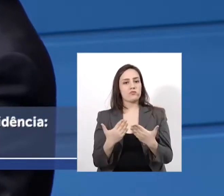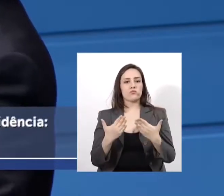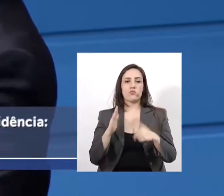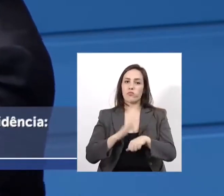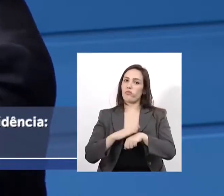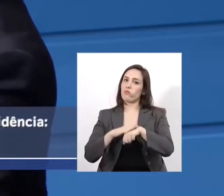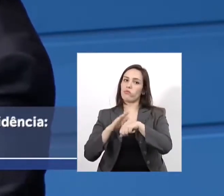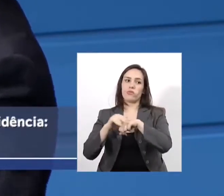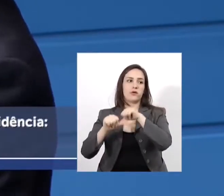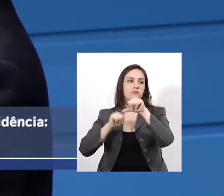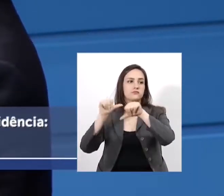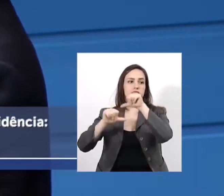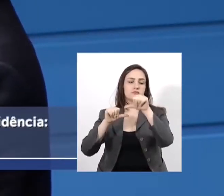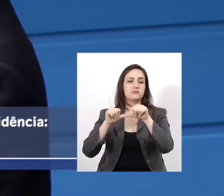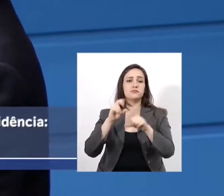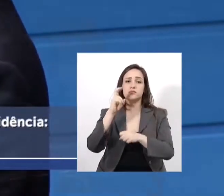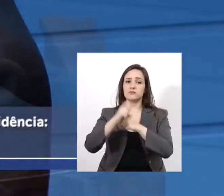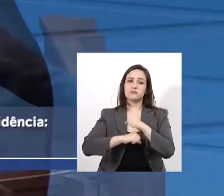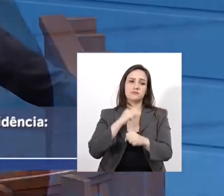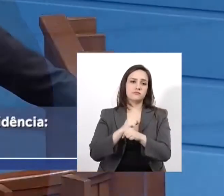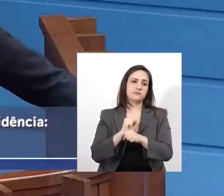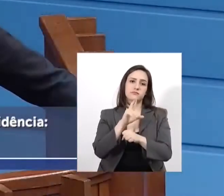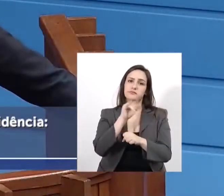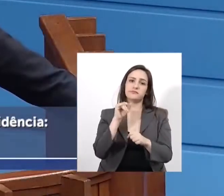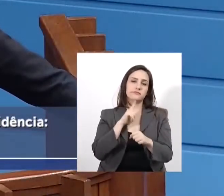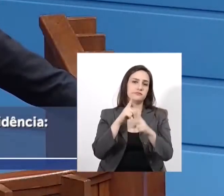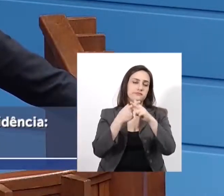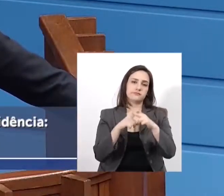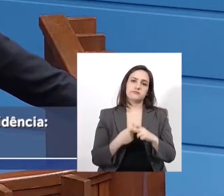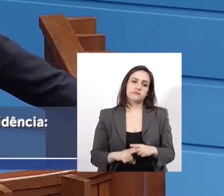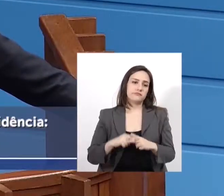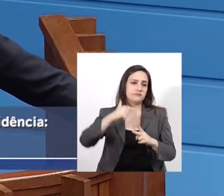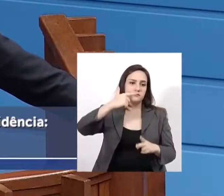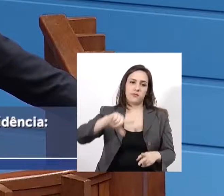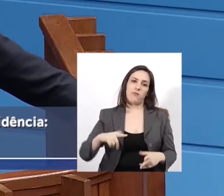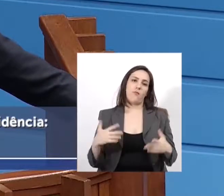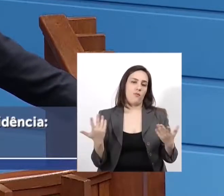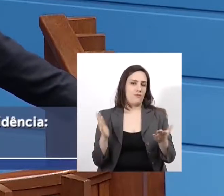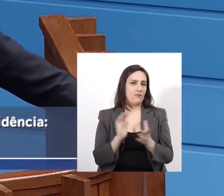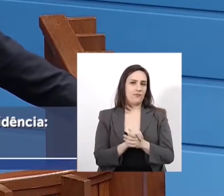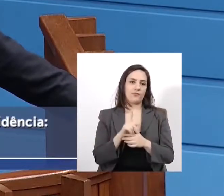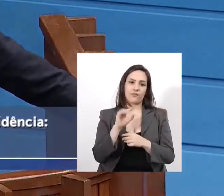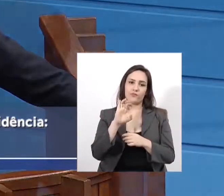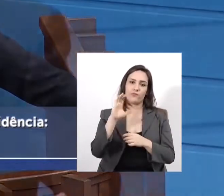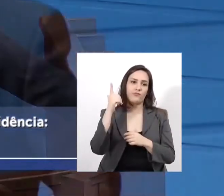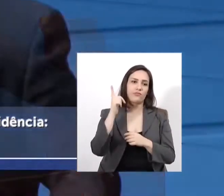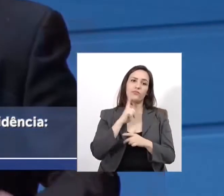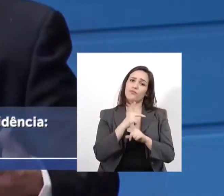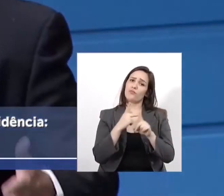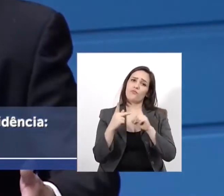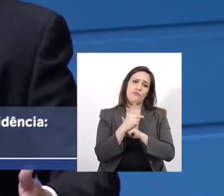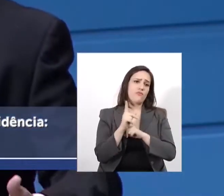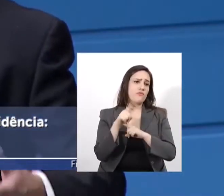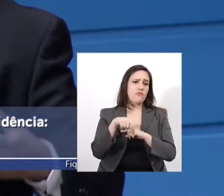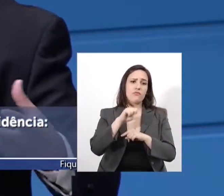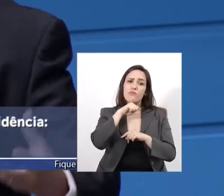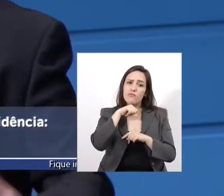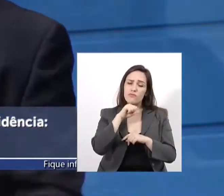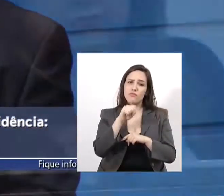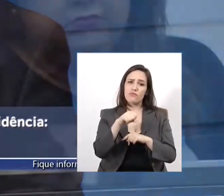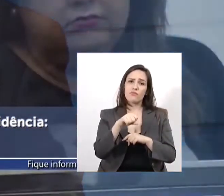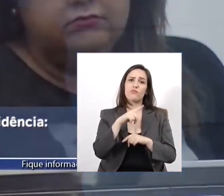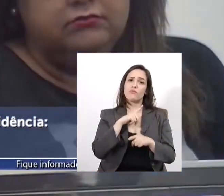para o senhor que daqui 5 anos vai estar fazendo de novo. E é fato que nós temos uma Previdência quebrada, é fato que nós